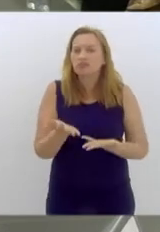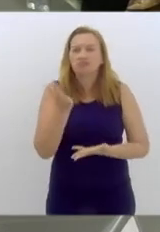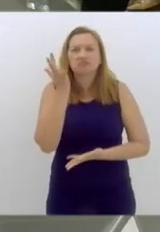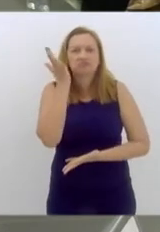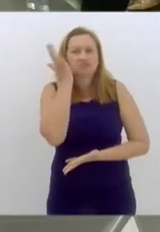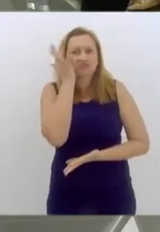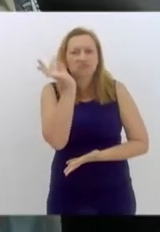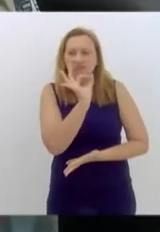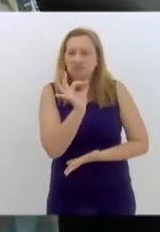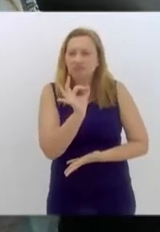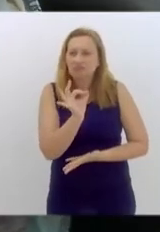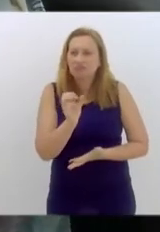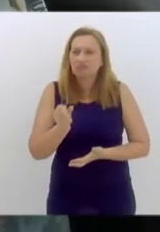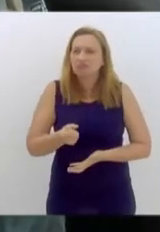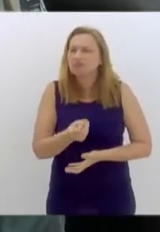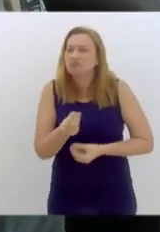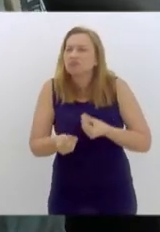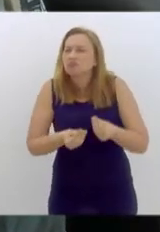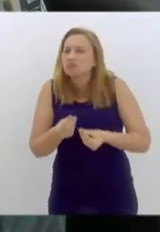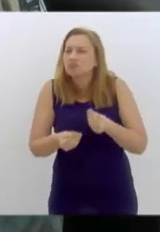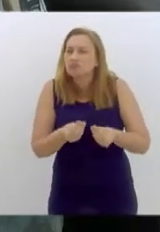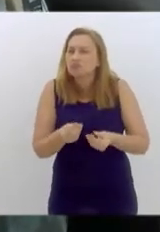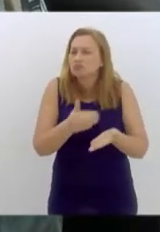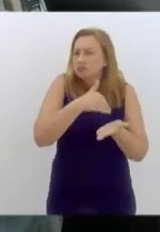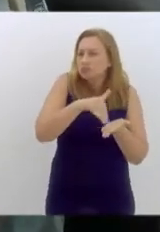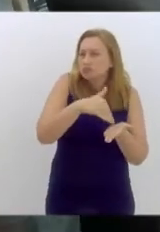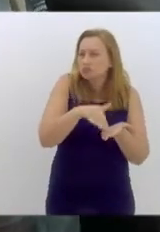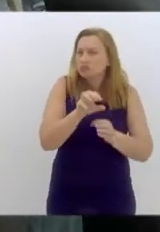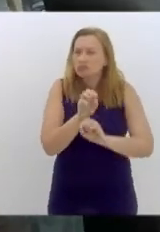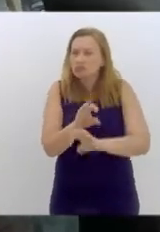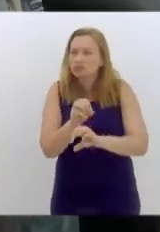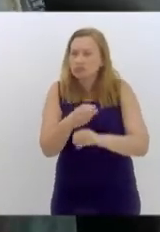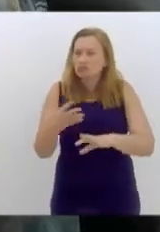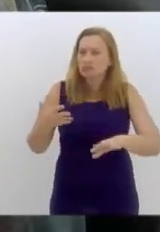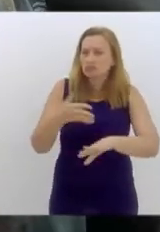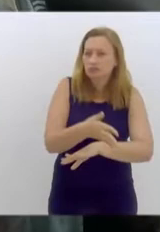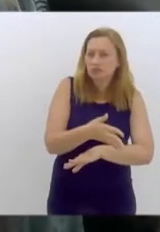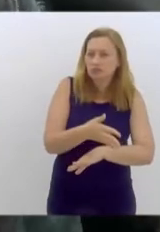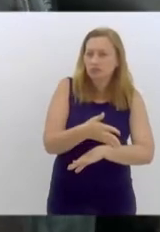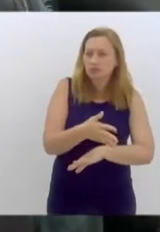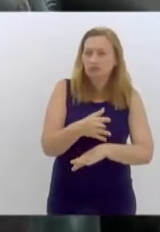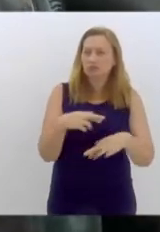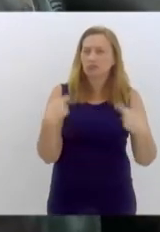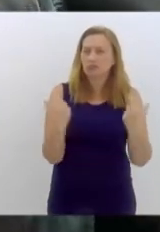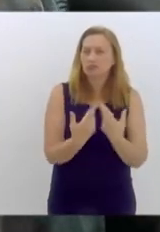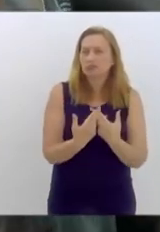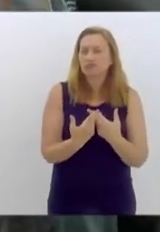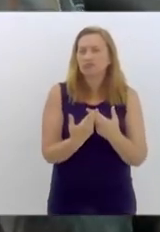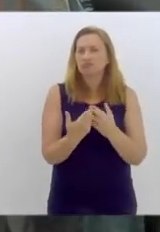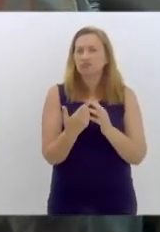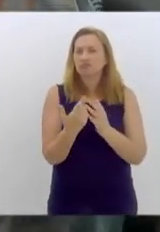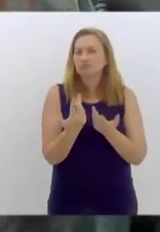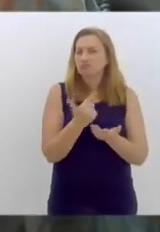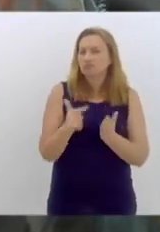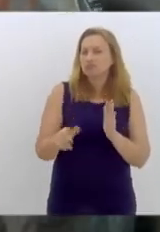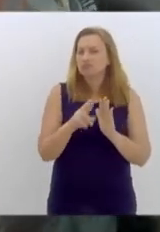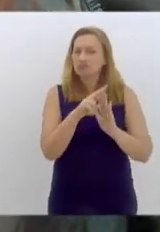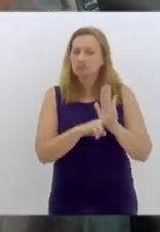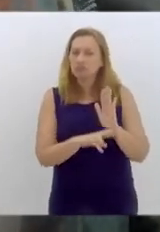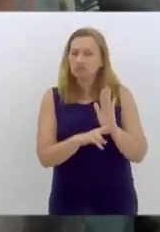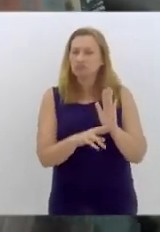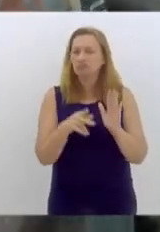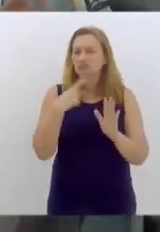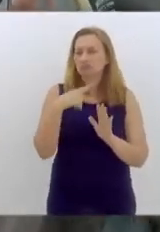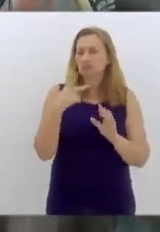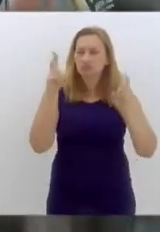entendo como a Secretaria de Educação vem para uma audiência sem apresentar um calendário de debate desse tema. É isso.